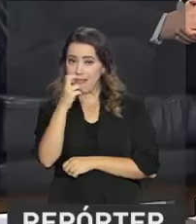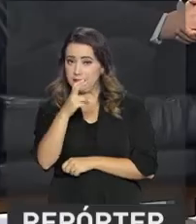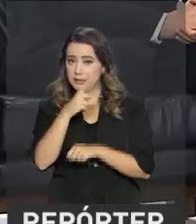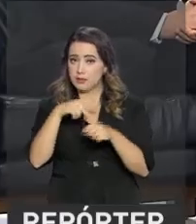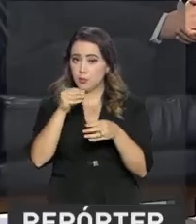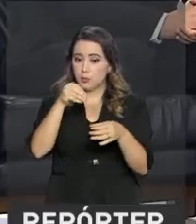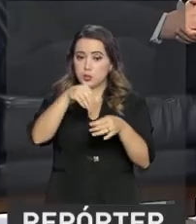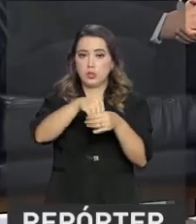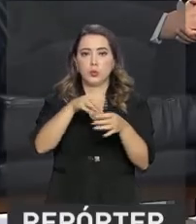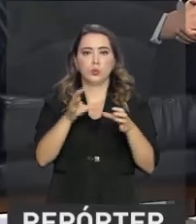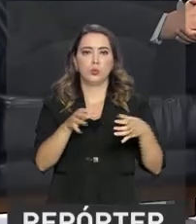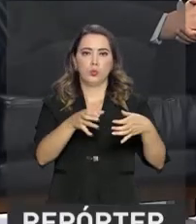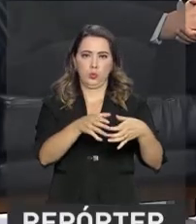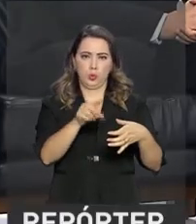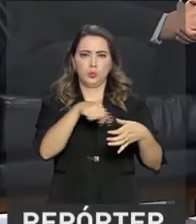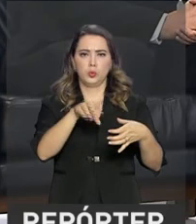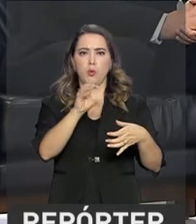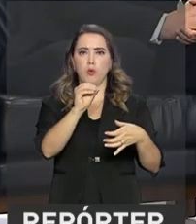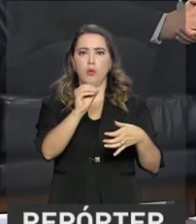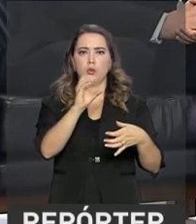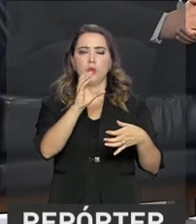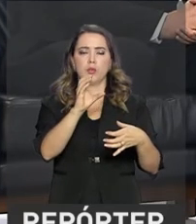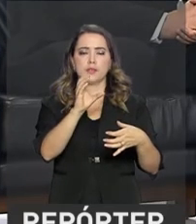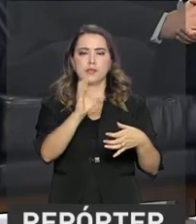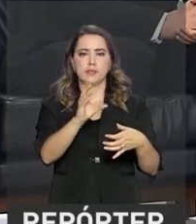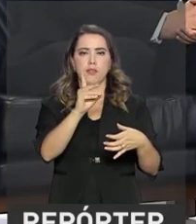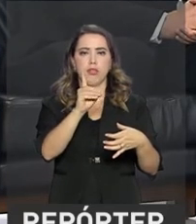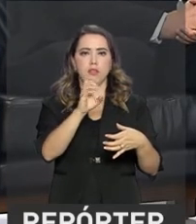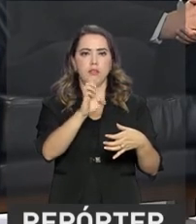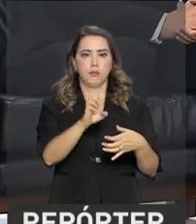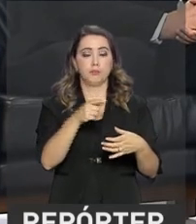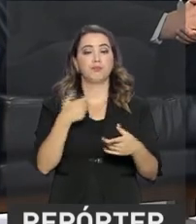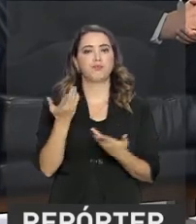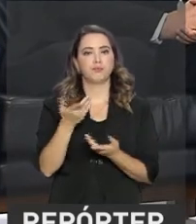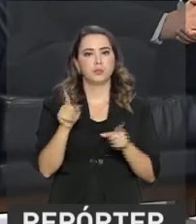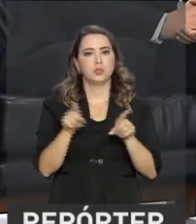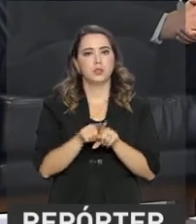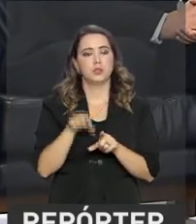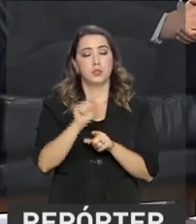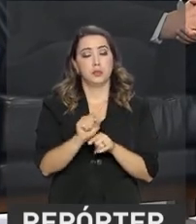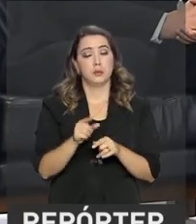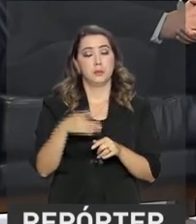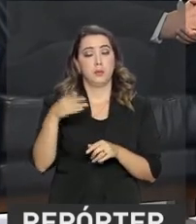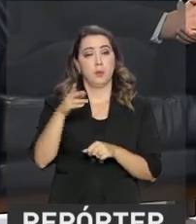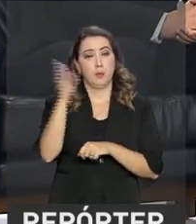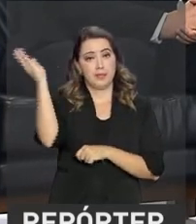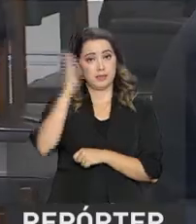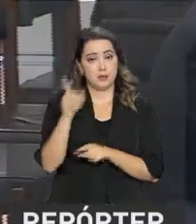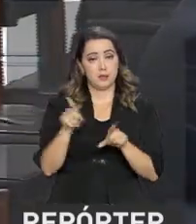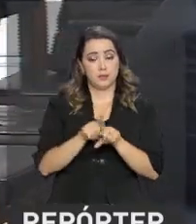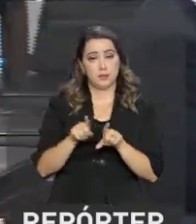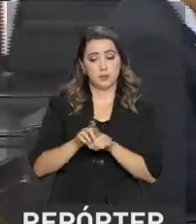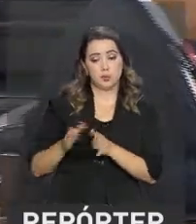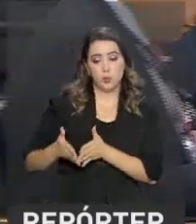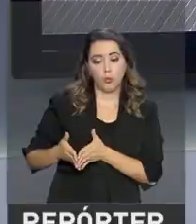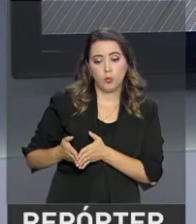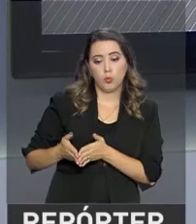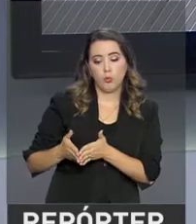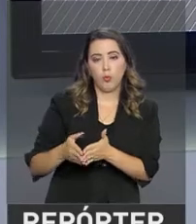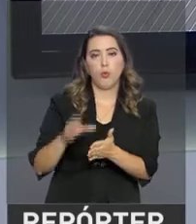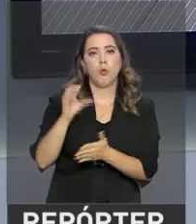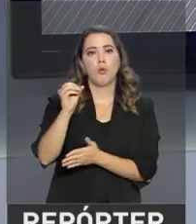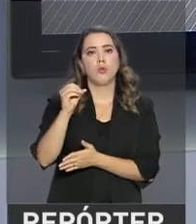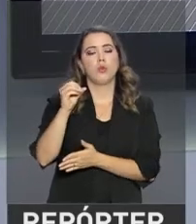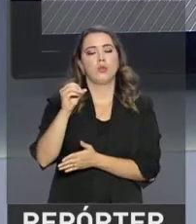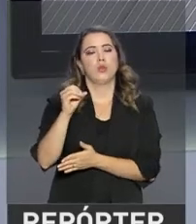ministro coreano também falou do interesse em participar do projeto converta classe tamandaré da marinha brasileira a nova